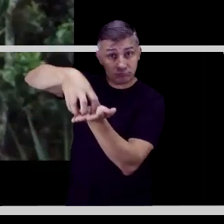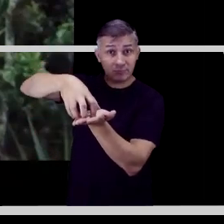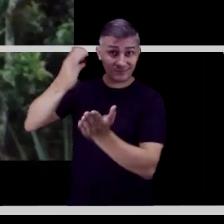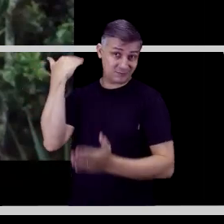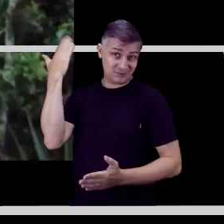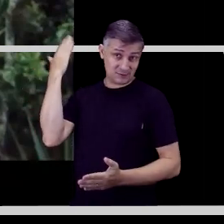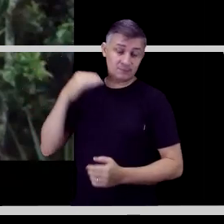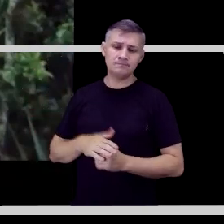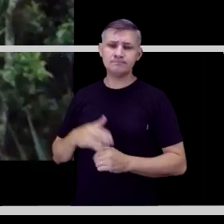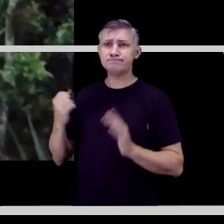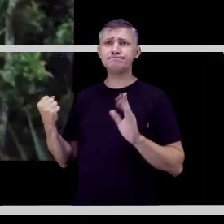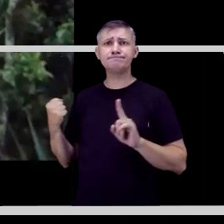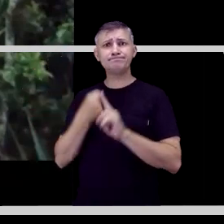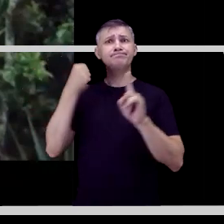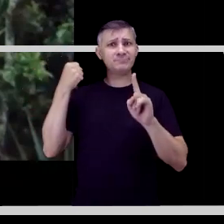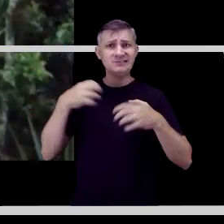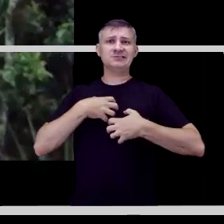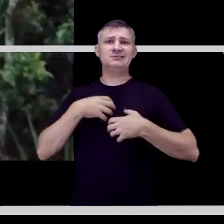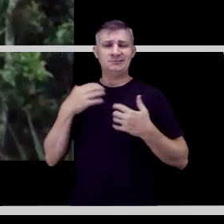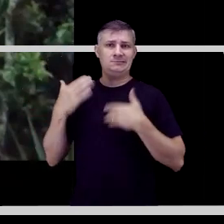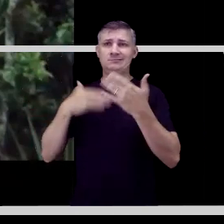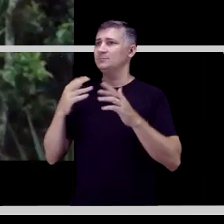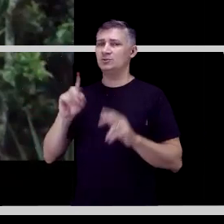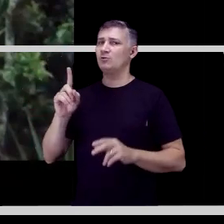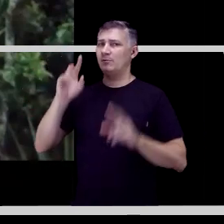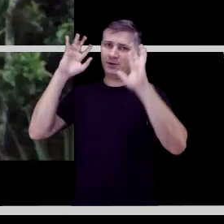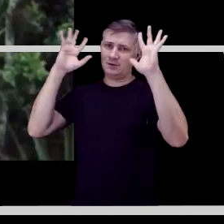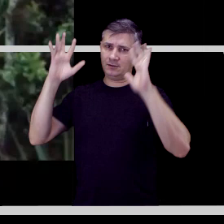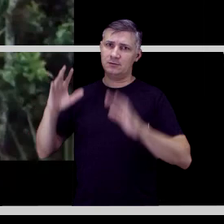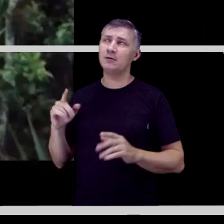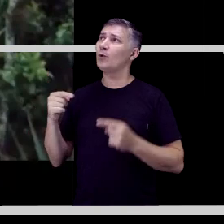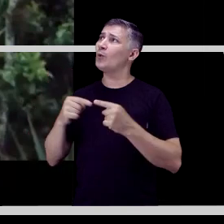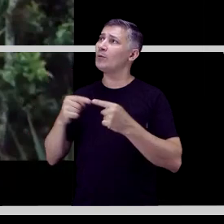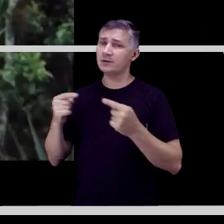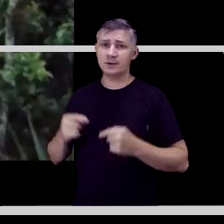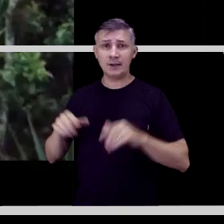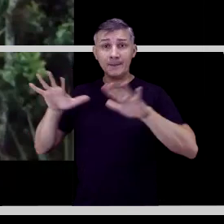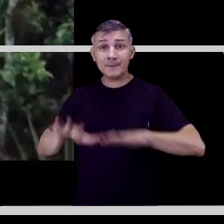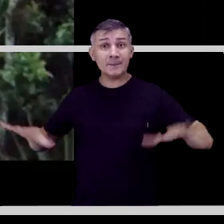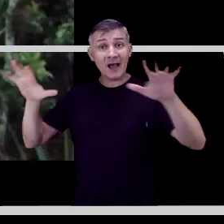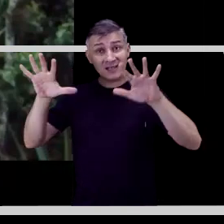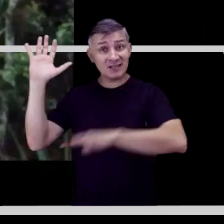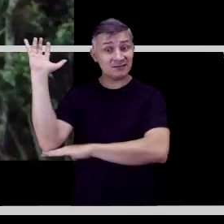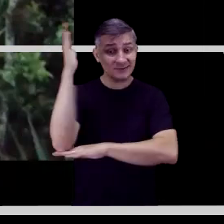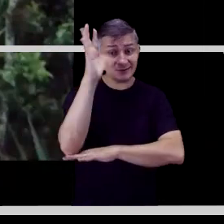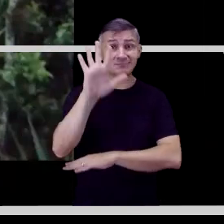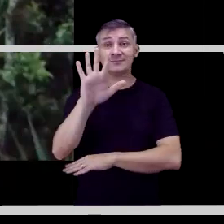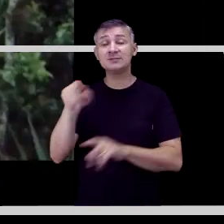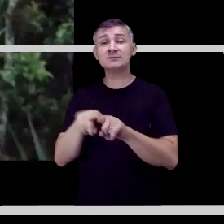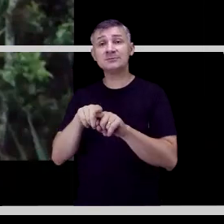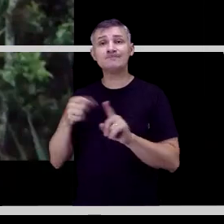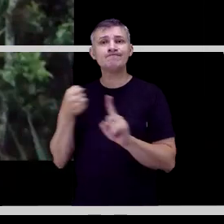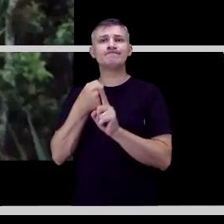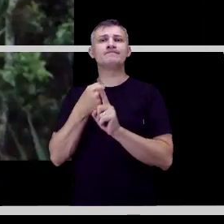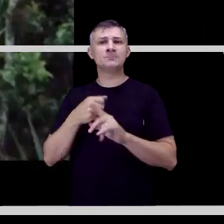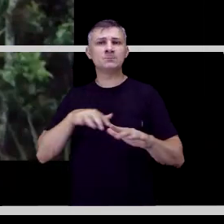ser edificado e verticalizado para, primeiro, né, ser edificado o centro de mídia das Olimpíadas. Isso gerou impactos